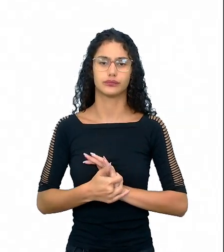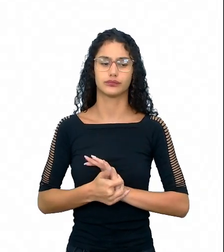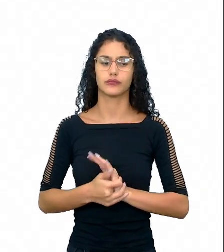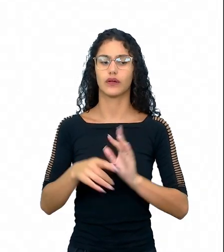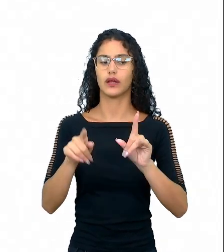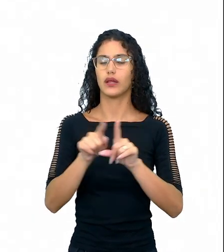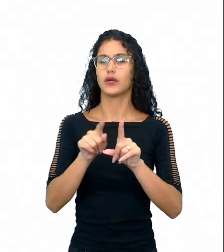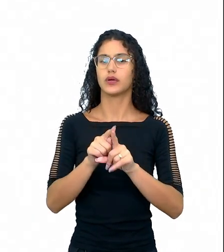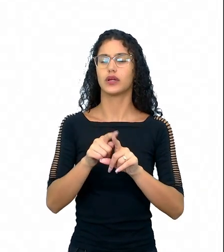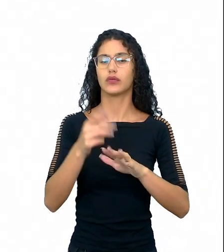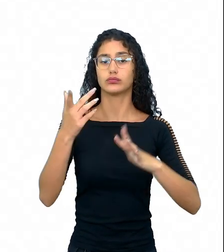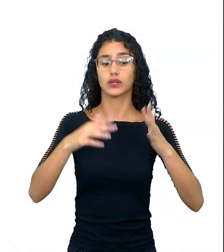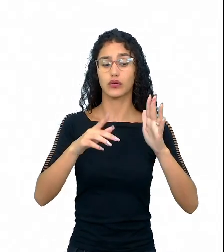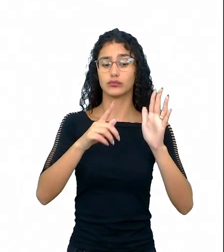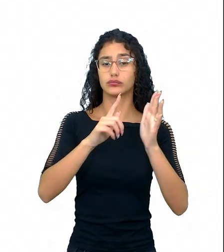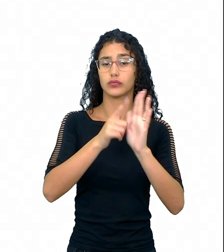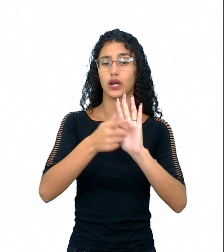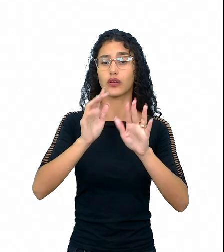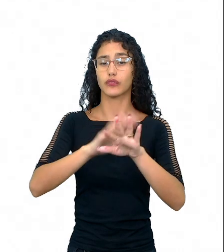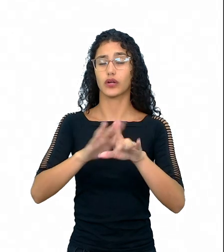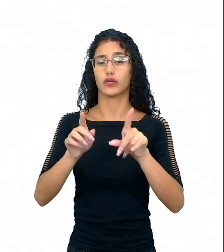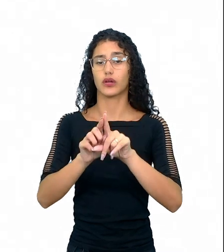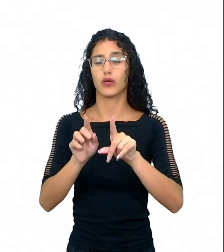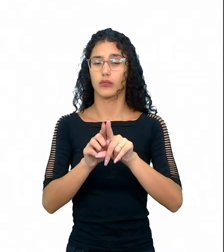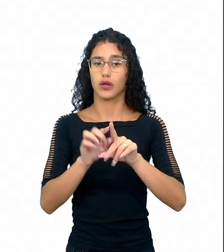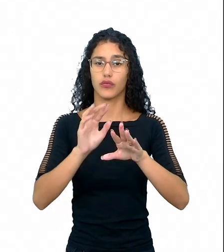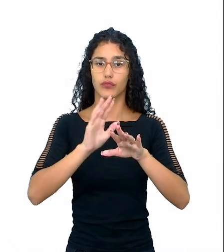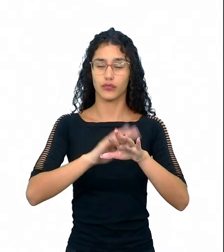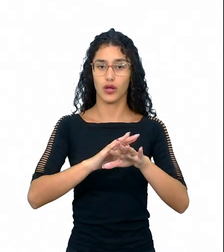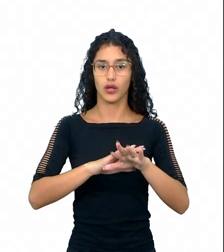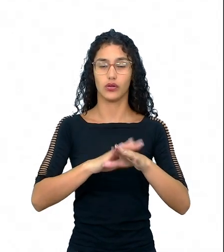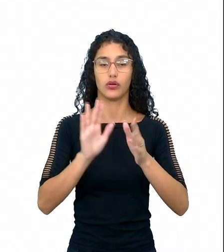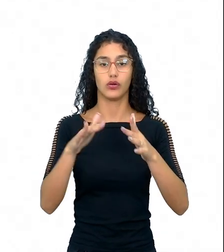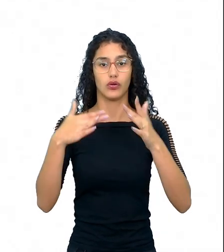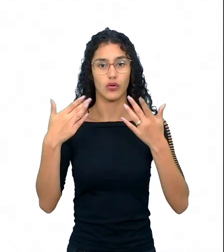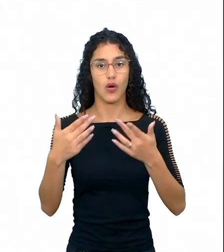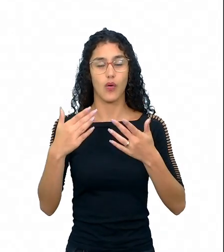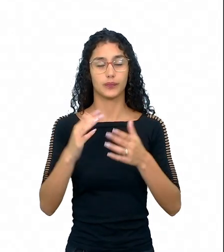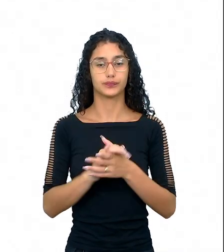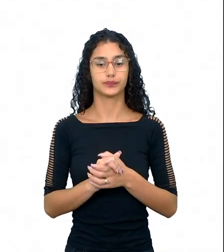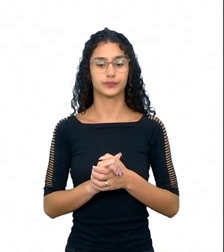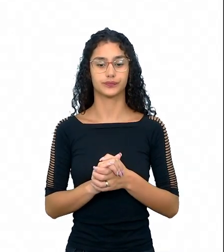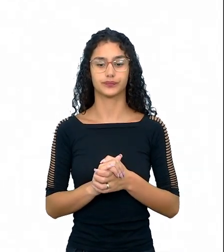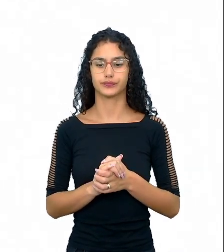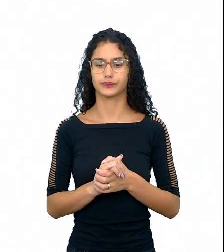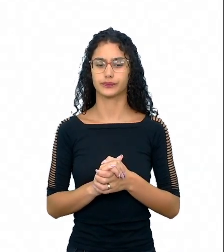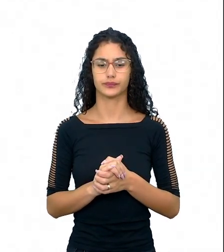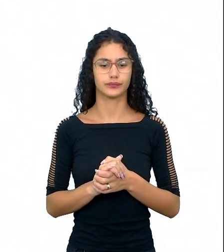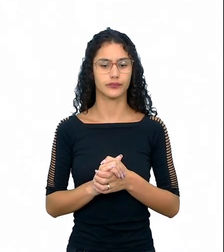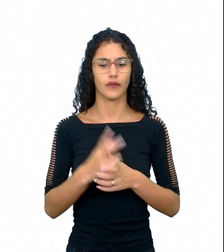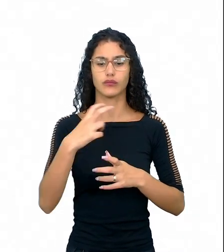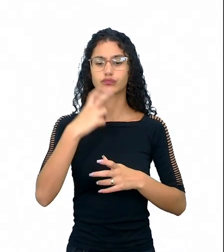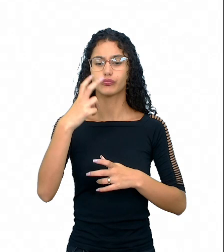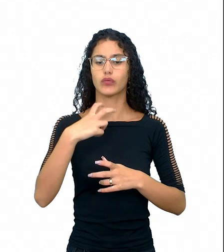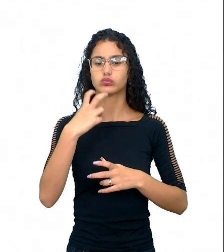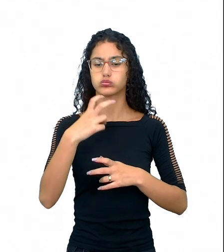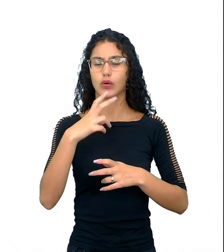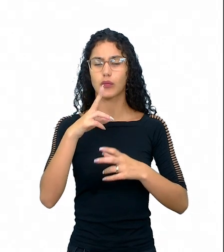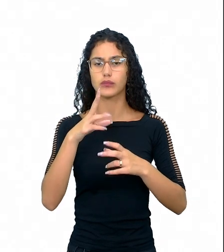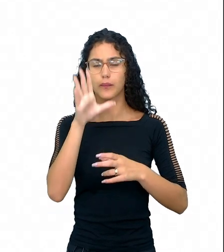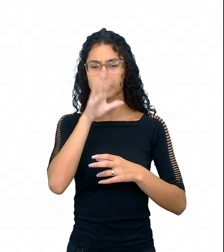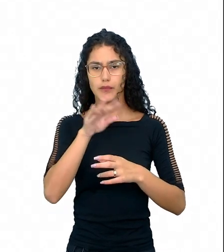de, a partir de variadas construções possíveis, nas quais as vozes dos estudantes devem ser respeitadas